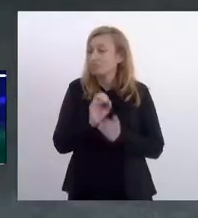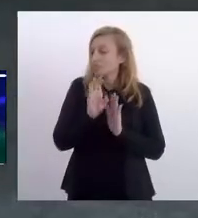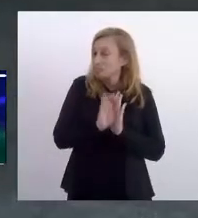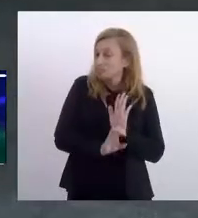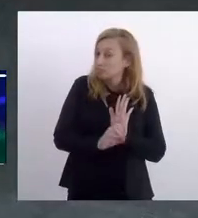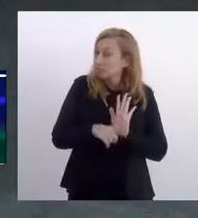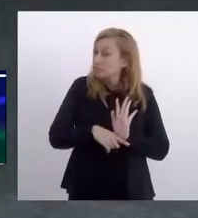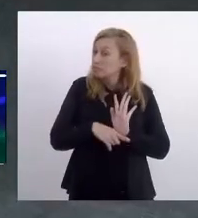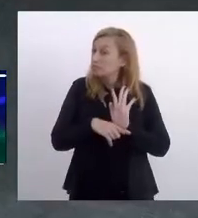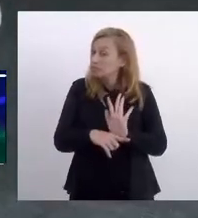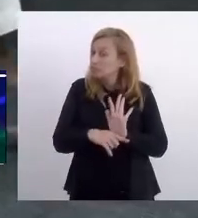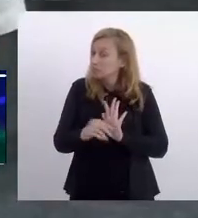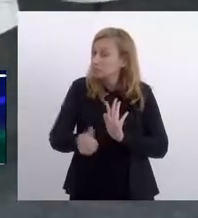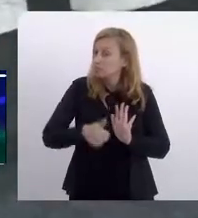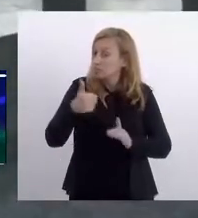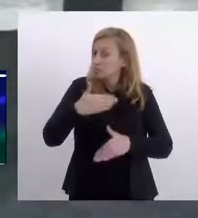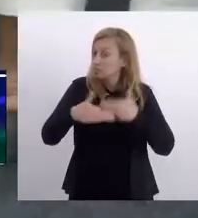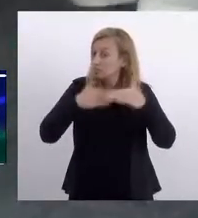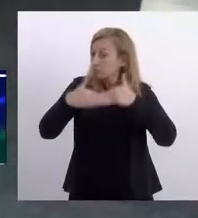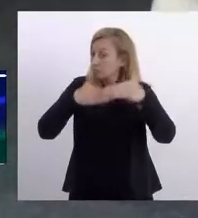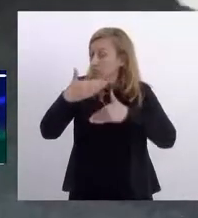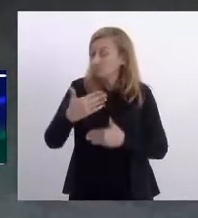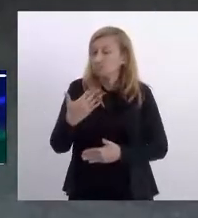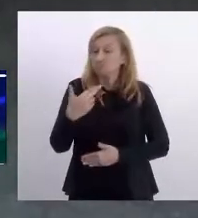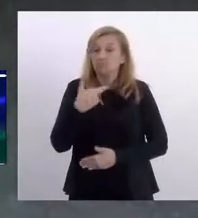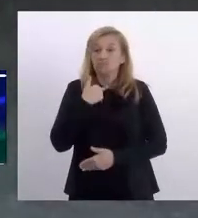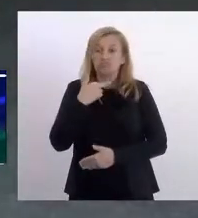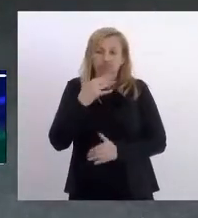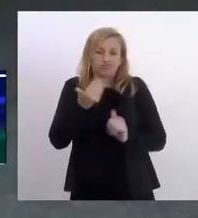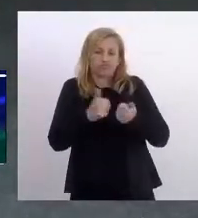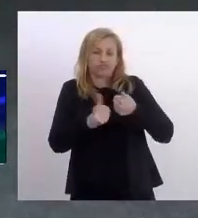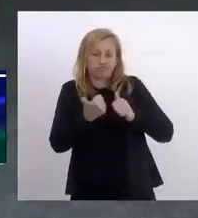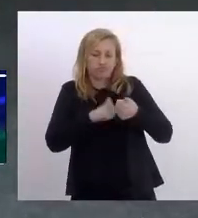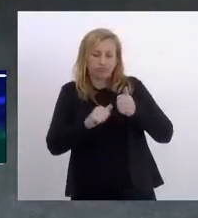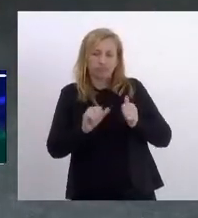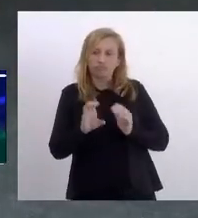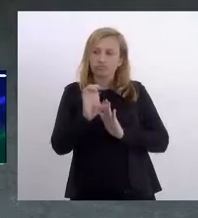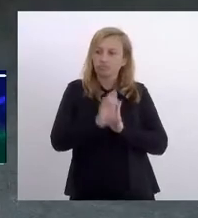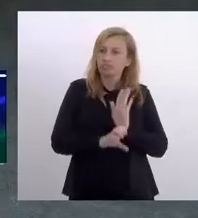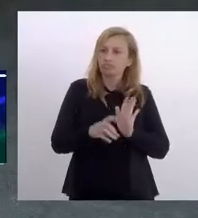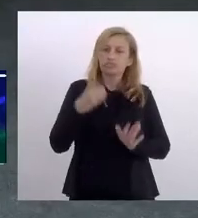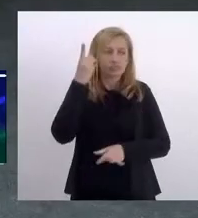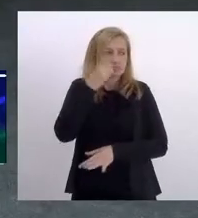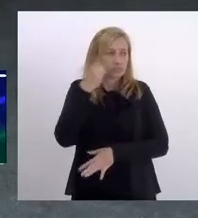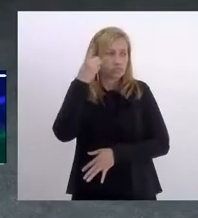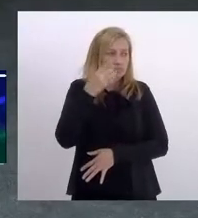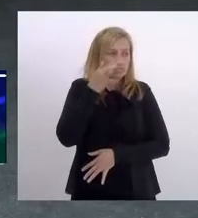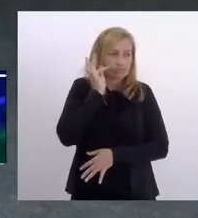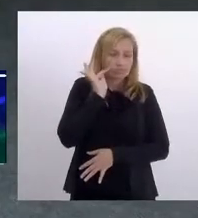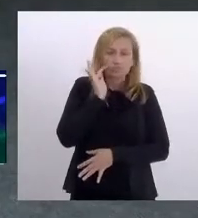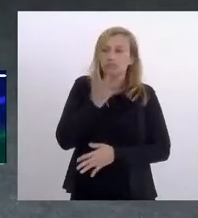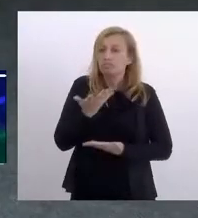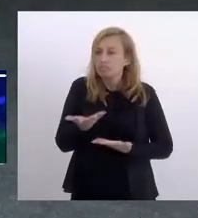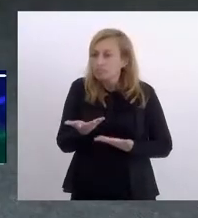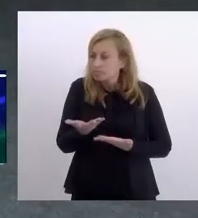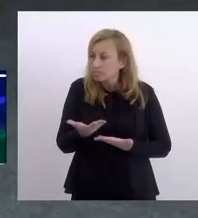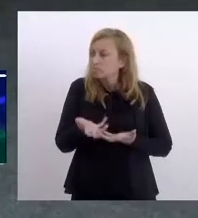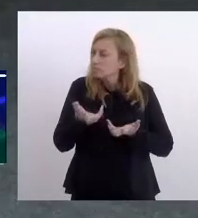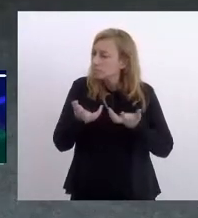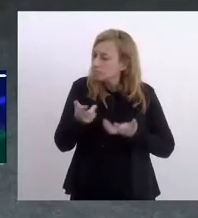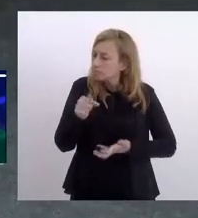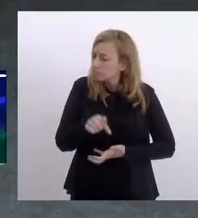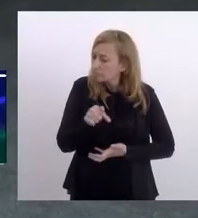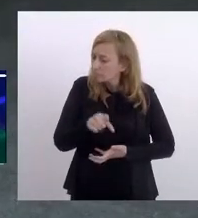que contribuam para o processo, não pude avaliar as emendas, deputado Flávio Serafini, mas quero